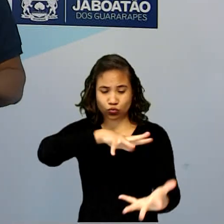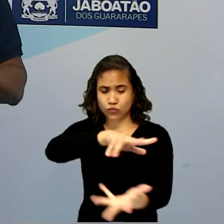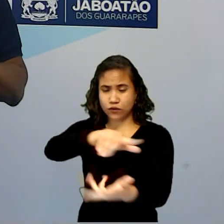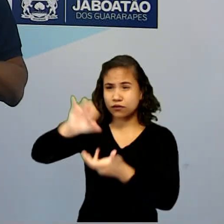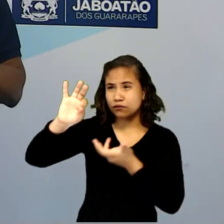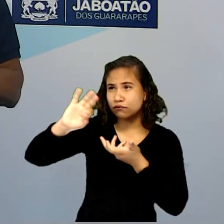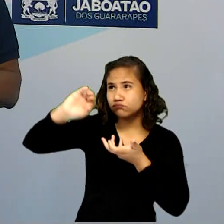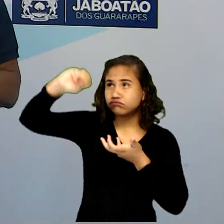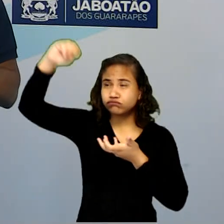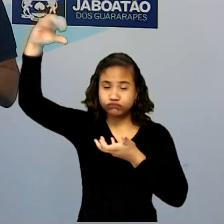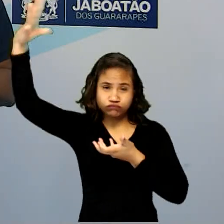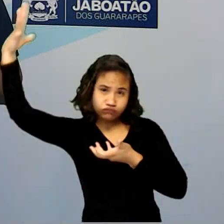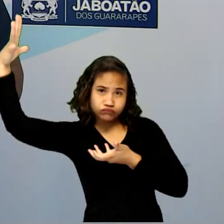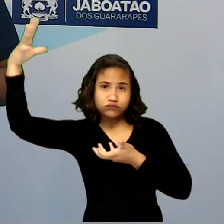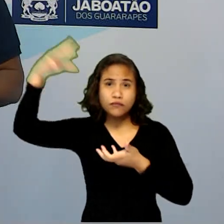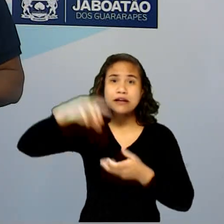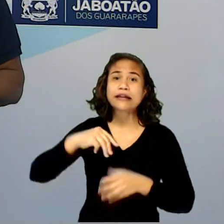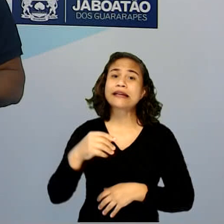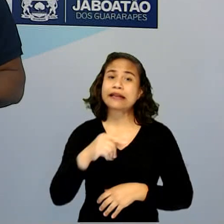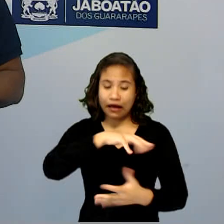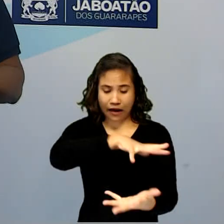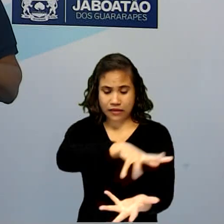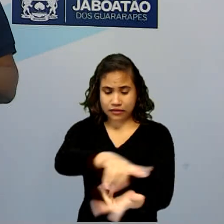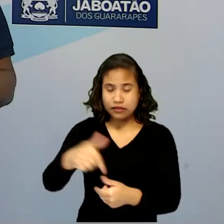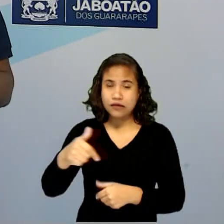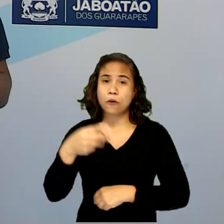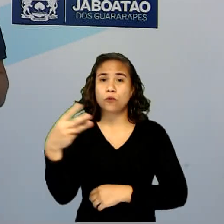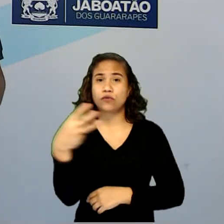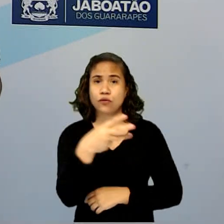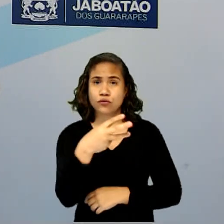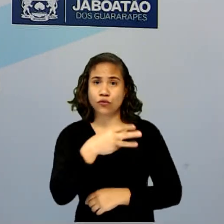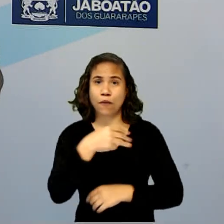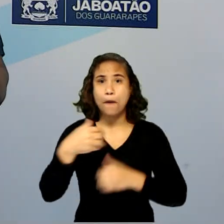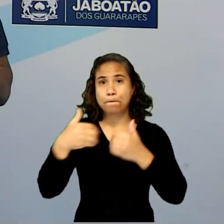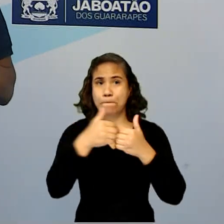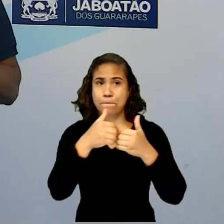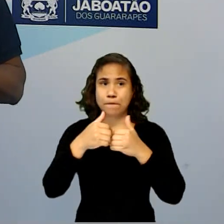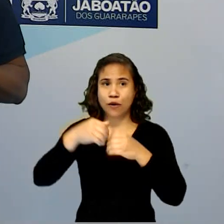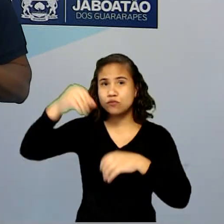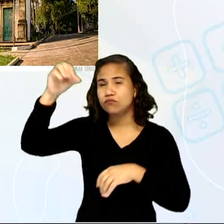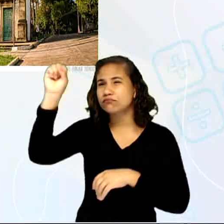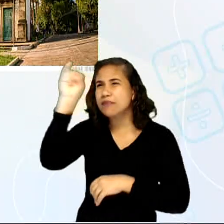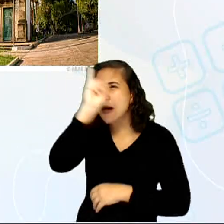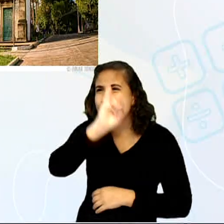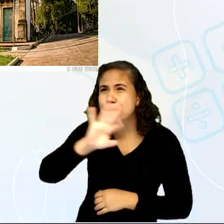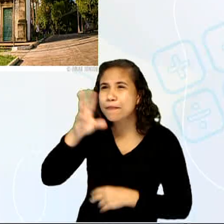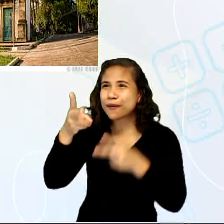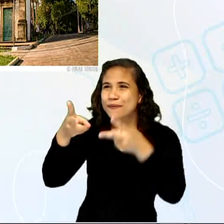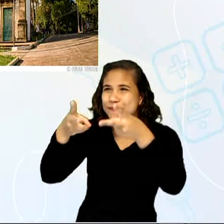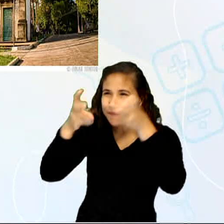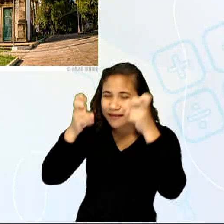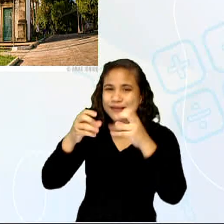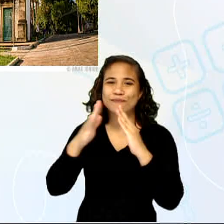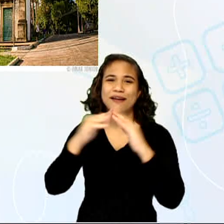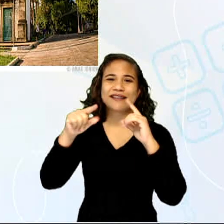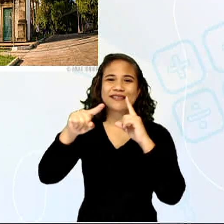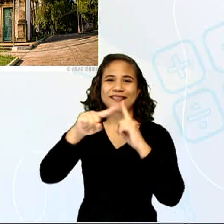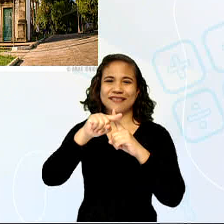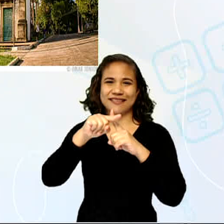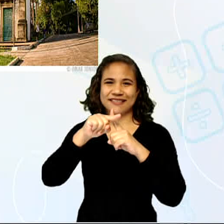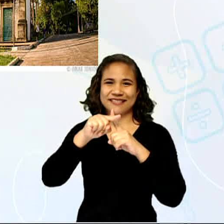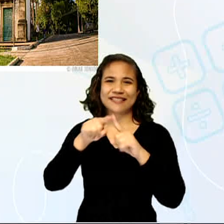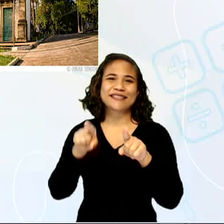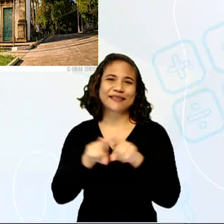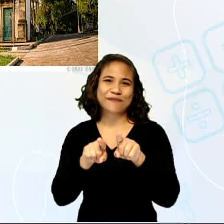Terra, ele é o terceiro planeta mais próximo do Sol. Olha que imagem bonita aí da igreja de Nossa Senhora